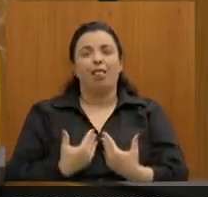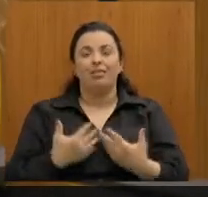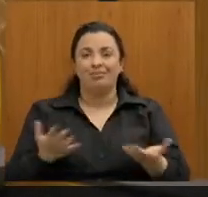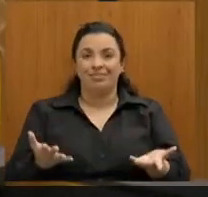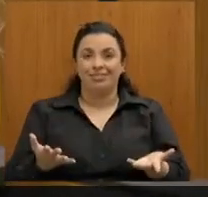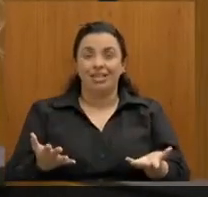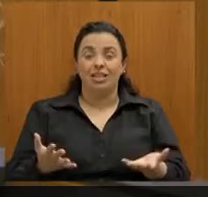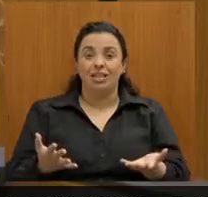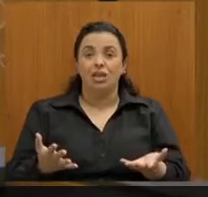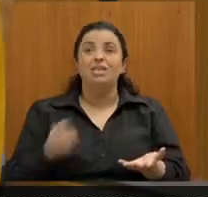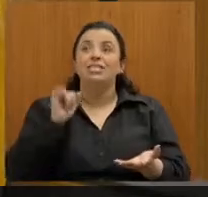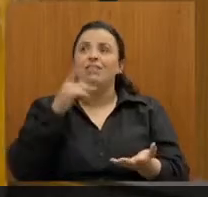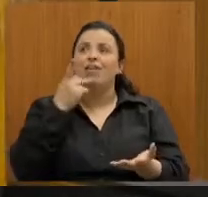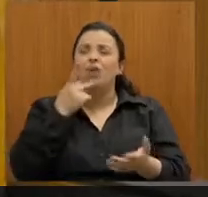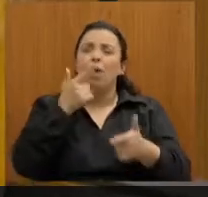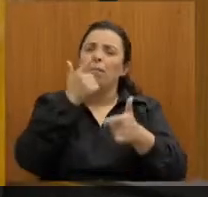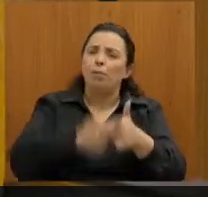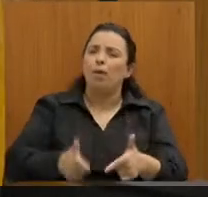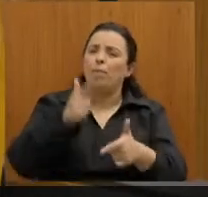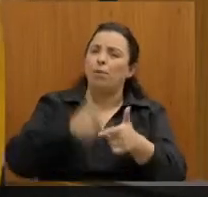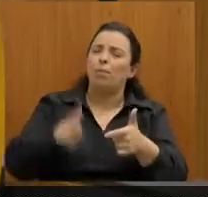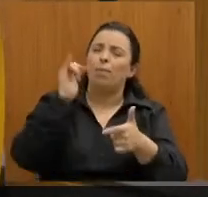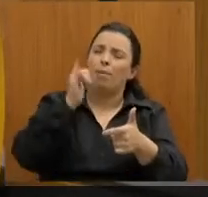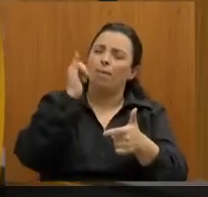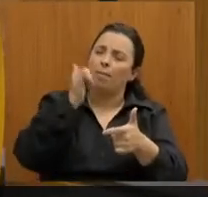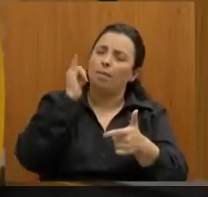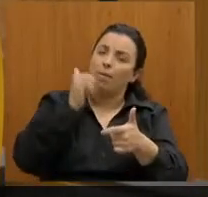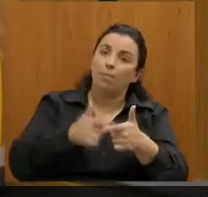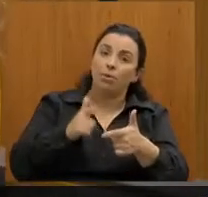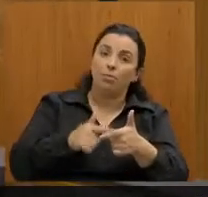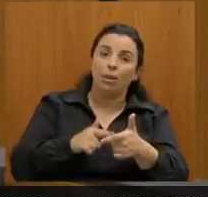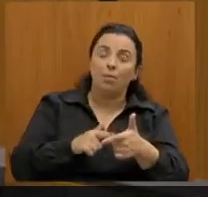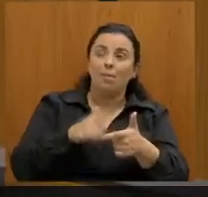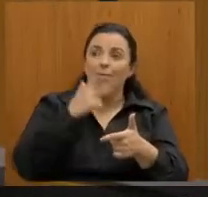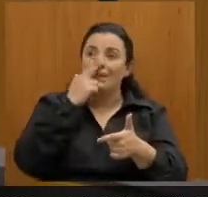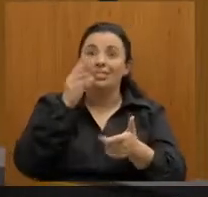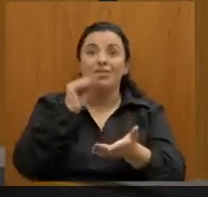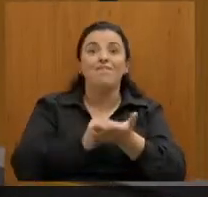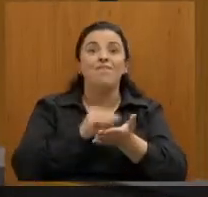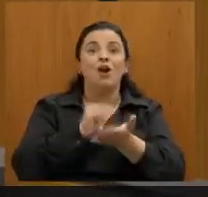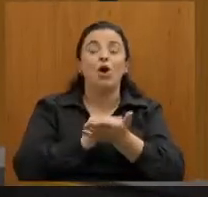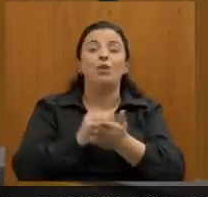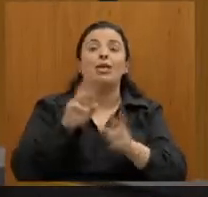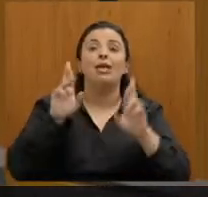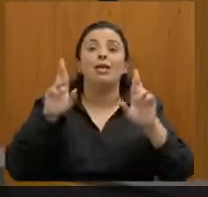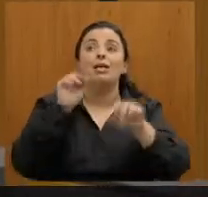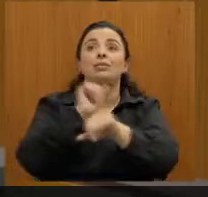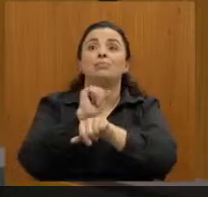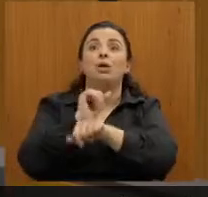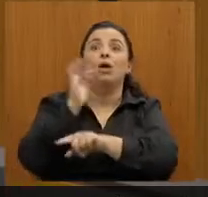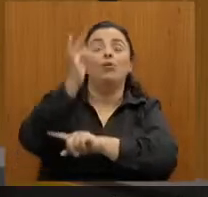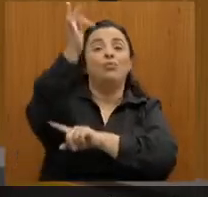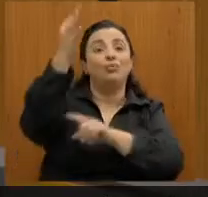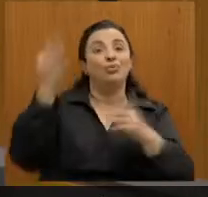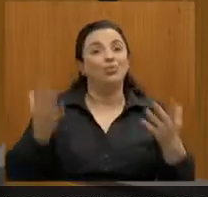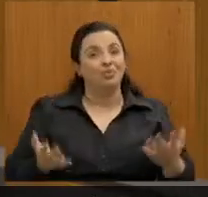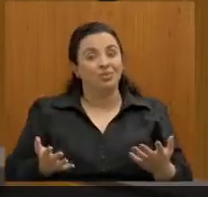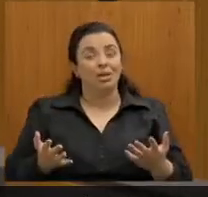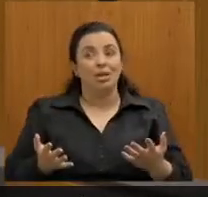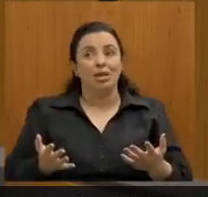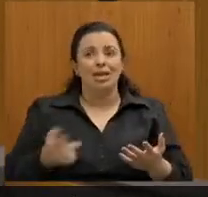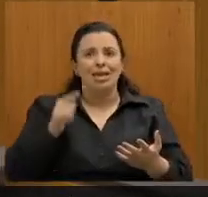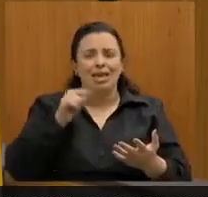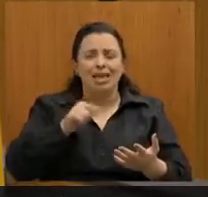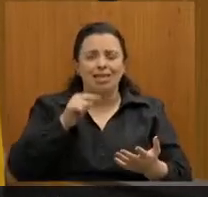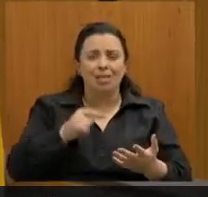discuta esperança e eu acho que é uma tarefa também disputará Esperança porque o desencanto ea e é uma